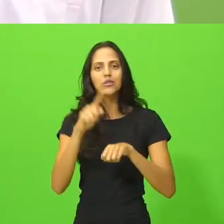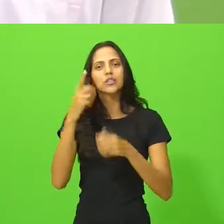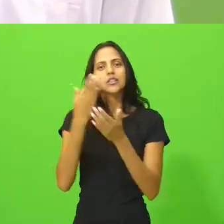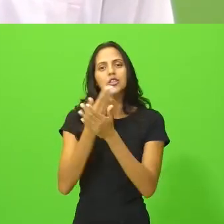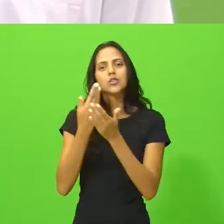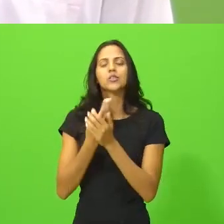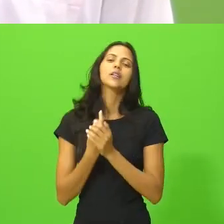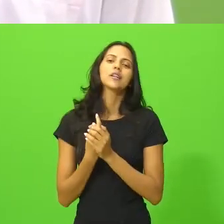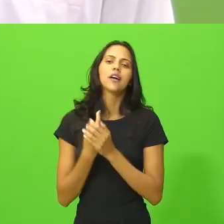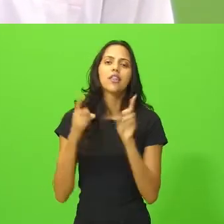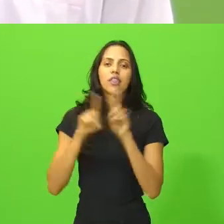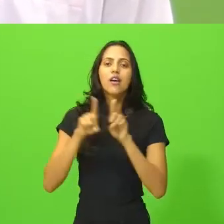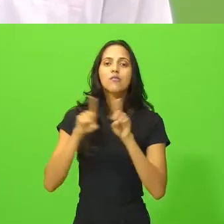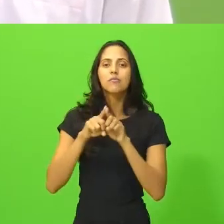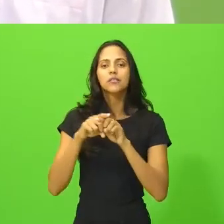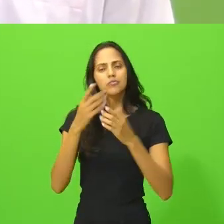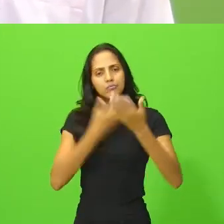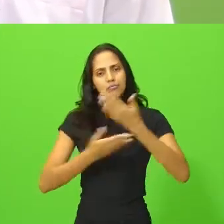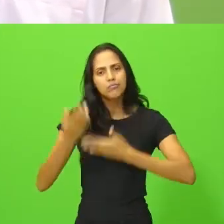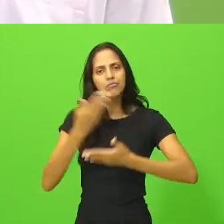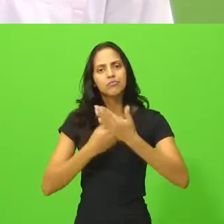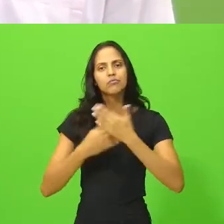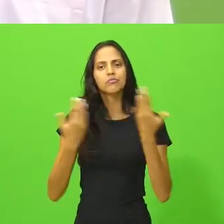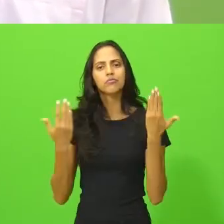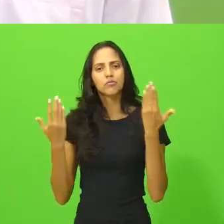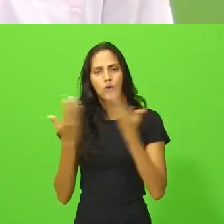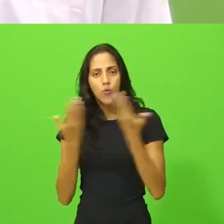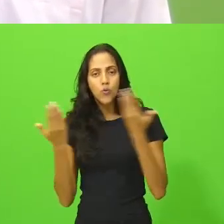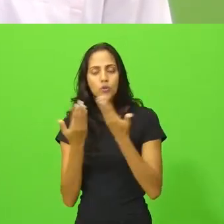sempre com a colaboração de vocês